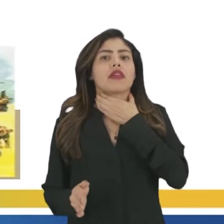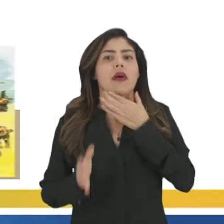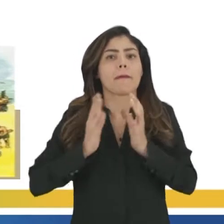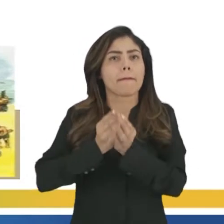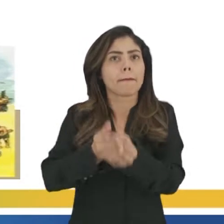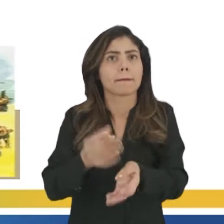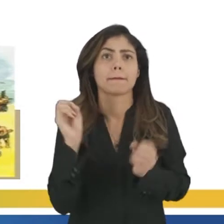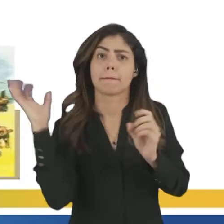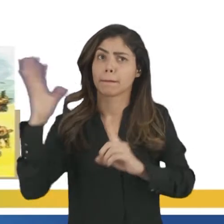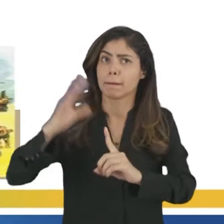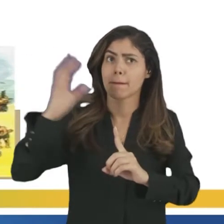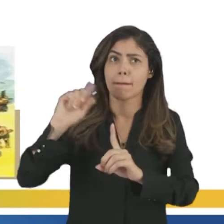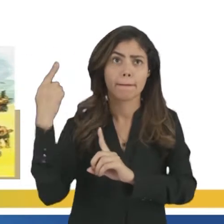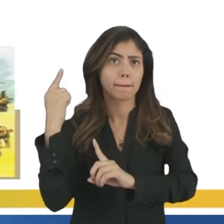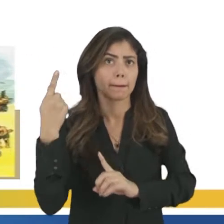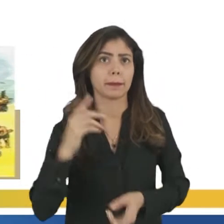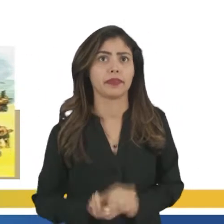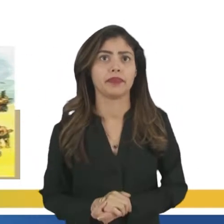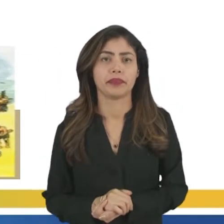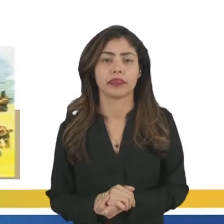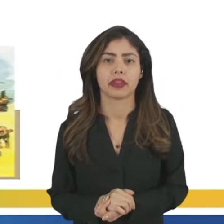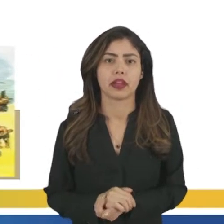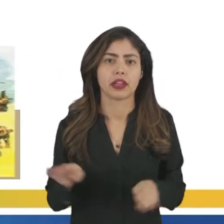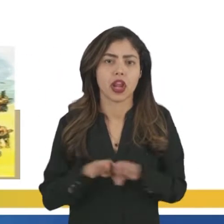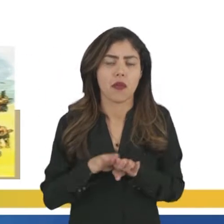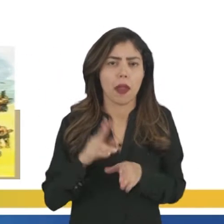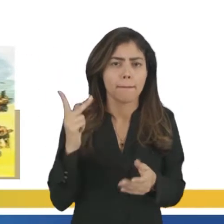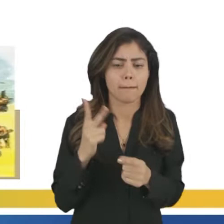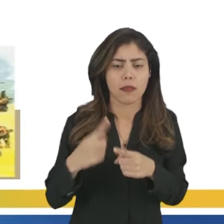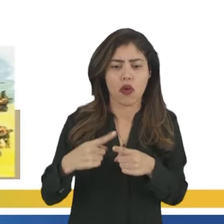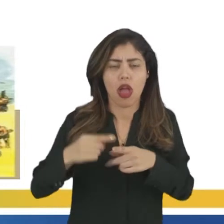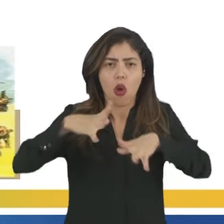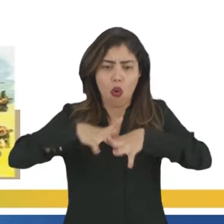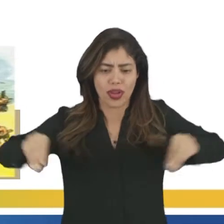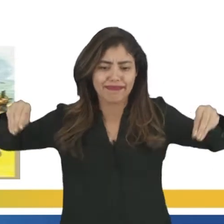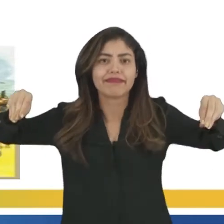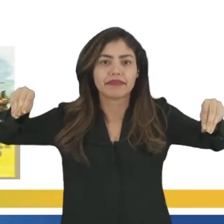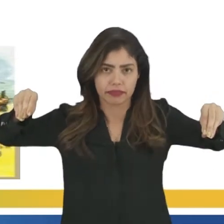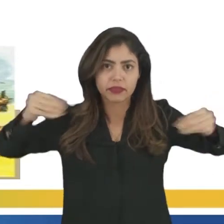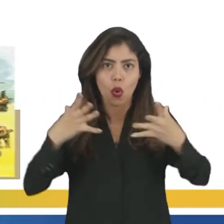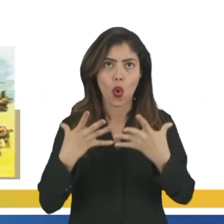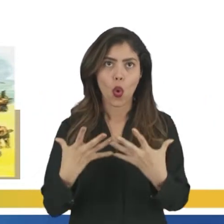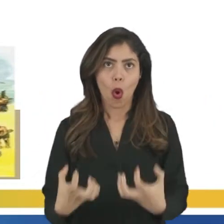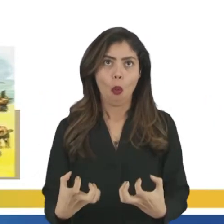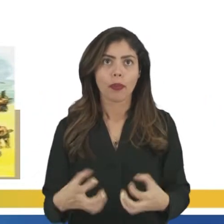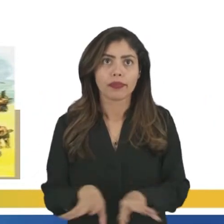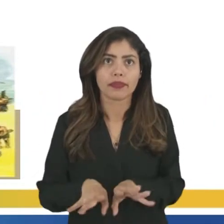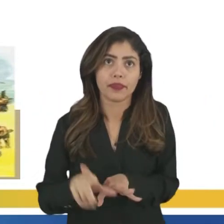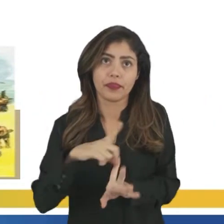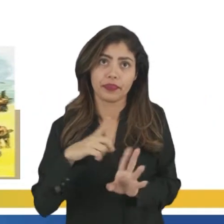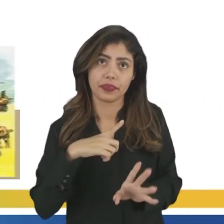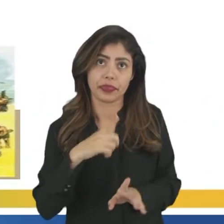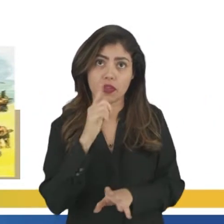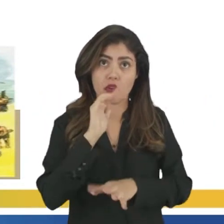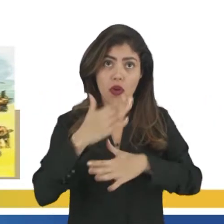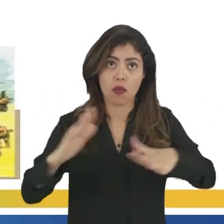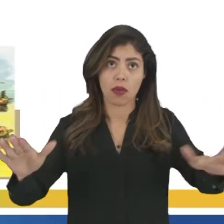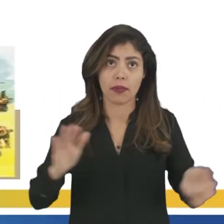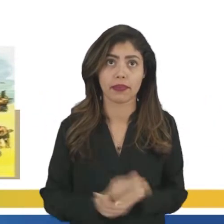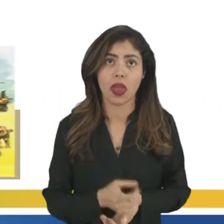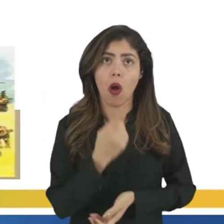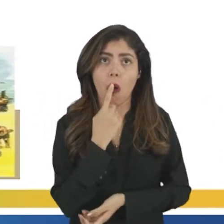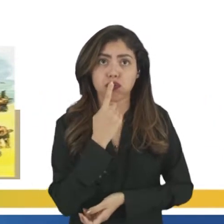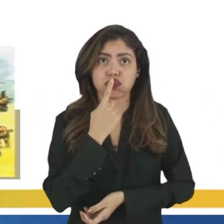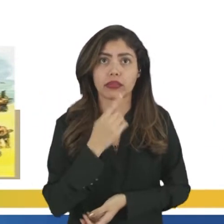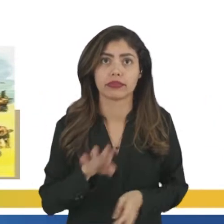Tinham bastante influência geográfica, isso devido à escassez do solo fértil, né? Então, eles se direcionaram ao mar. Localização próxima